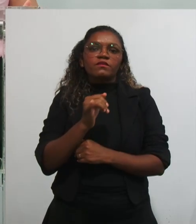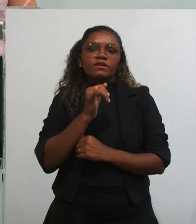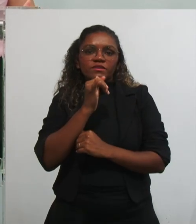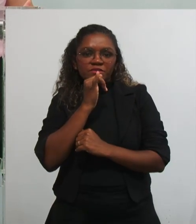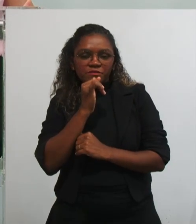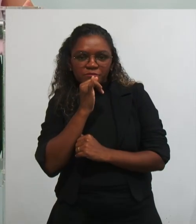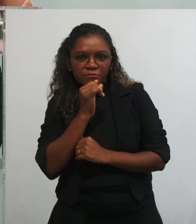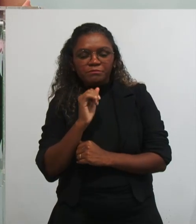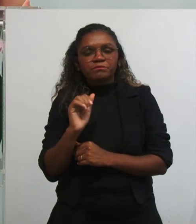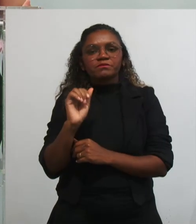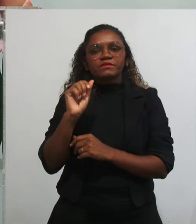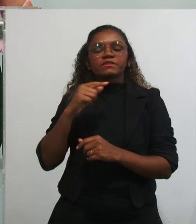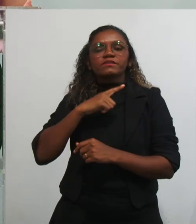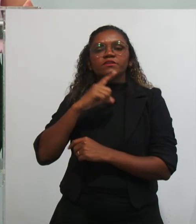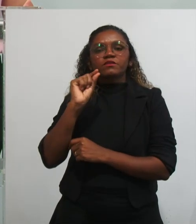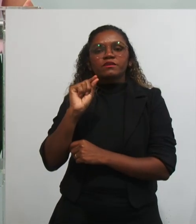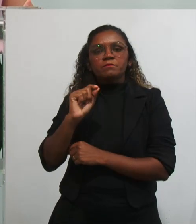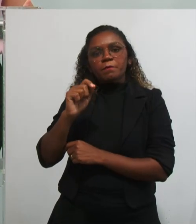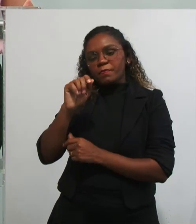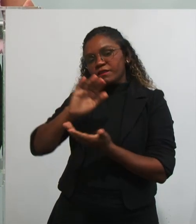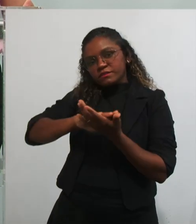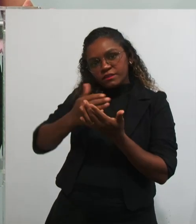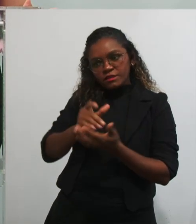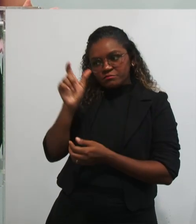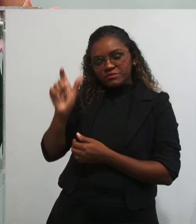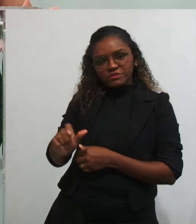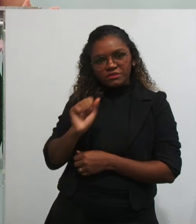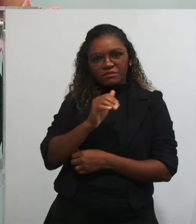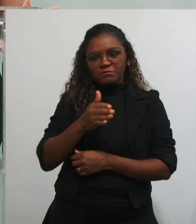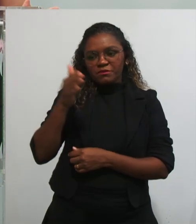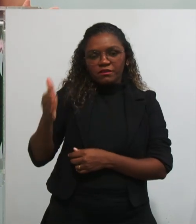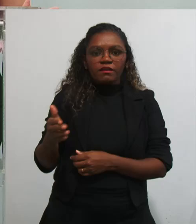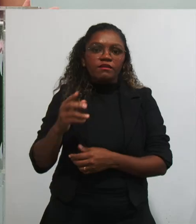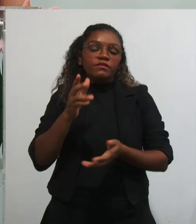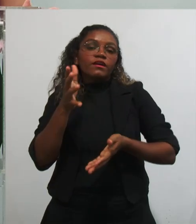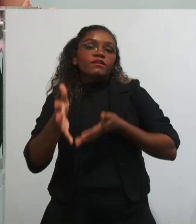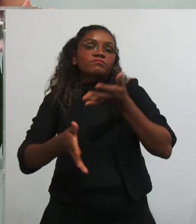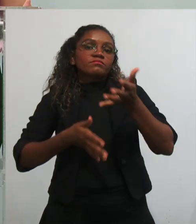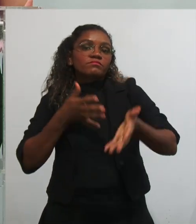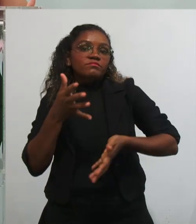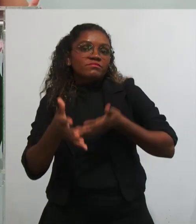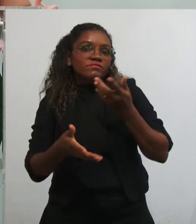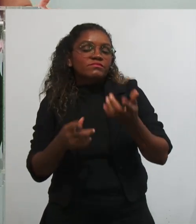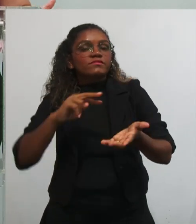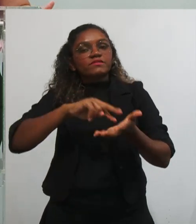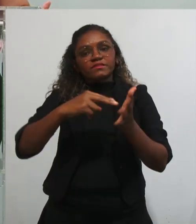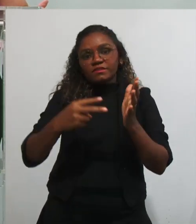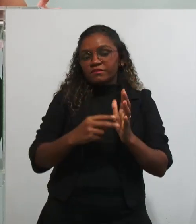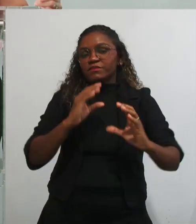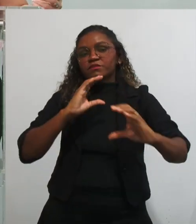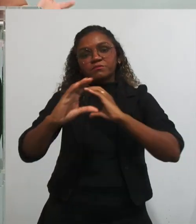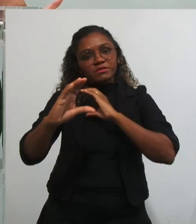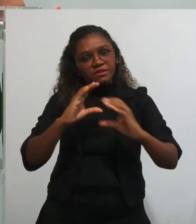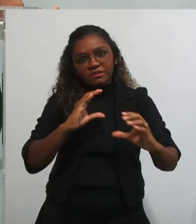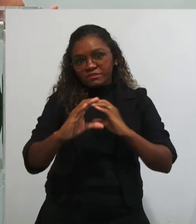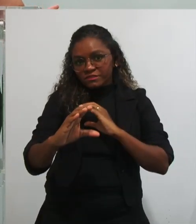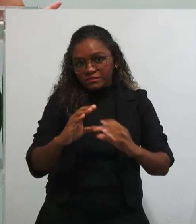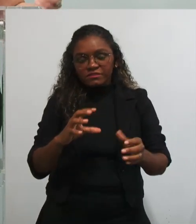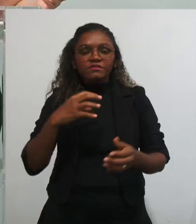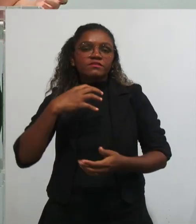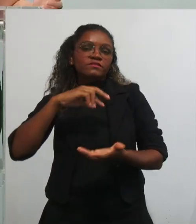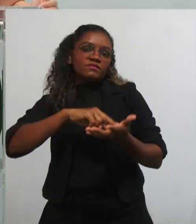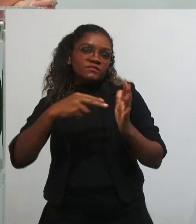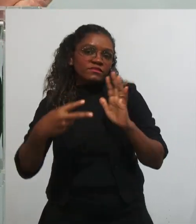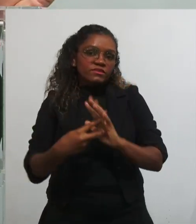que está interpretando essa aula, e ela está utilizando a linguagem não verbal, né, que também comunica, que tem sentido,